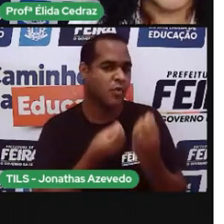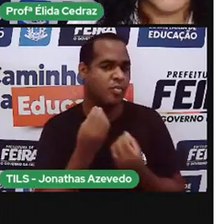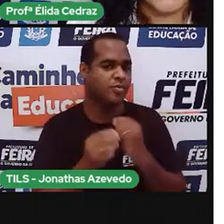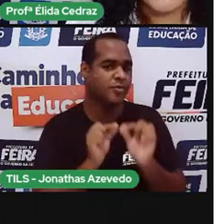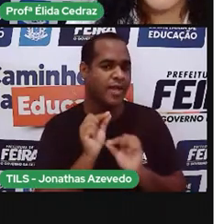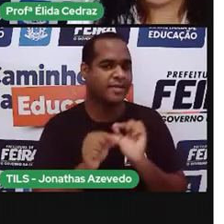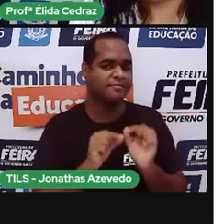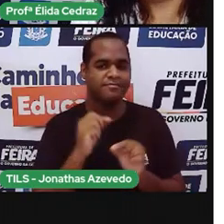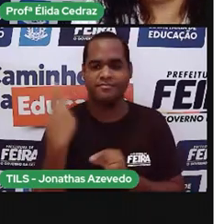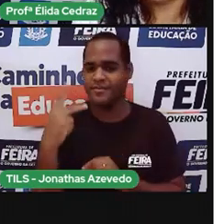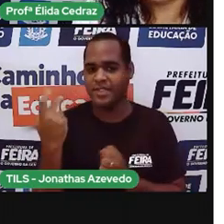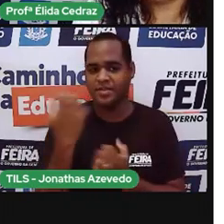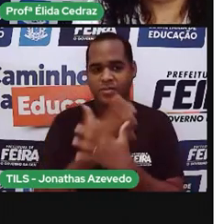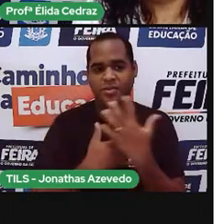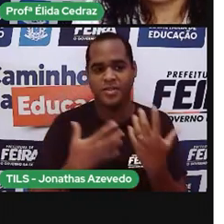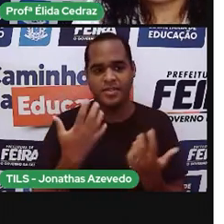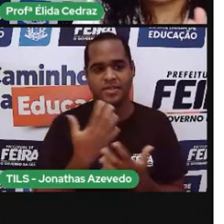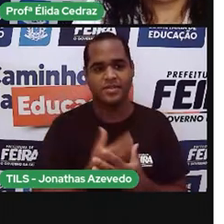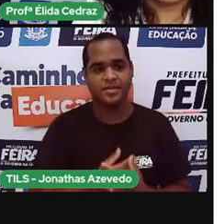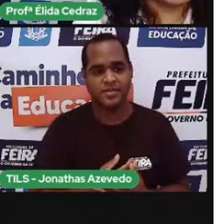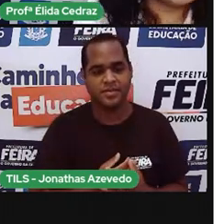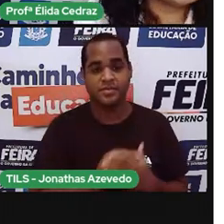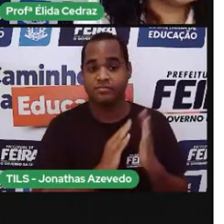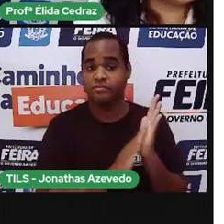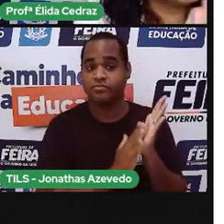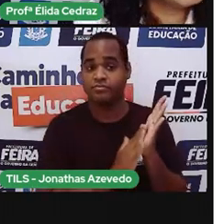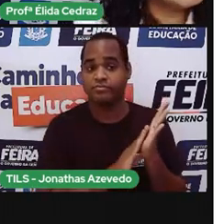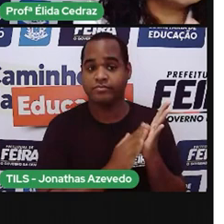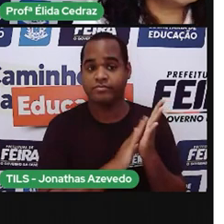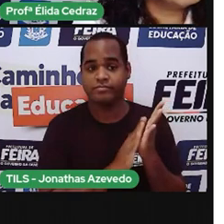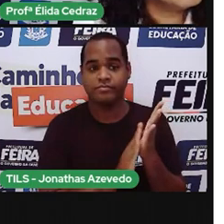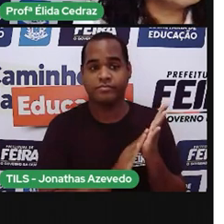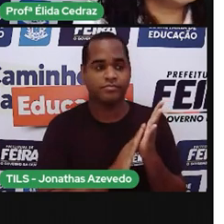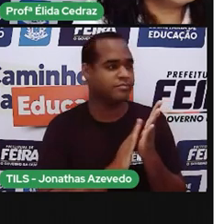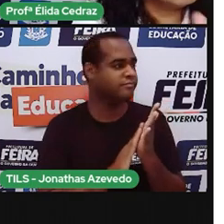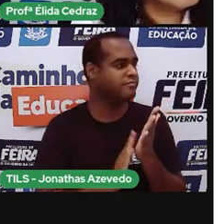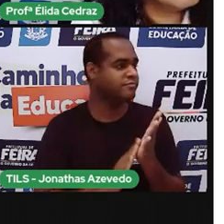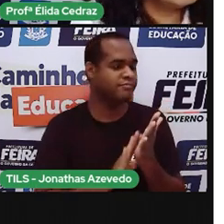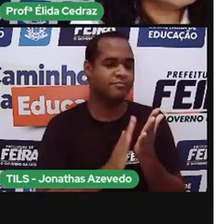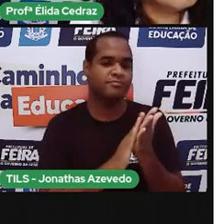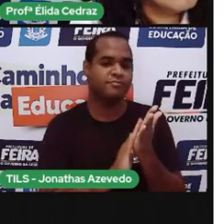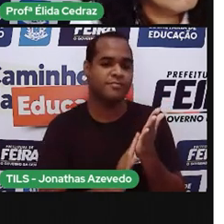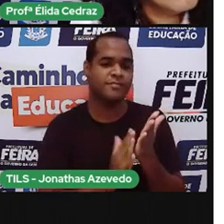instrumento é esse? Ele faz um barulhinho.